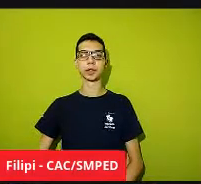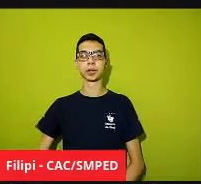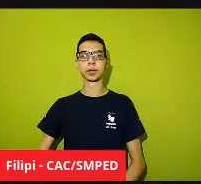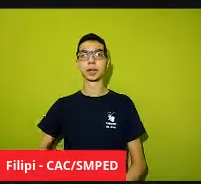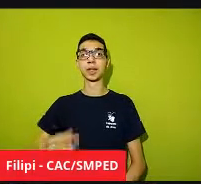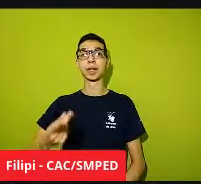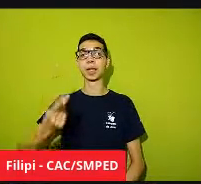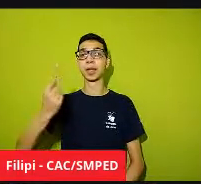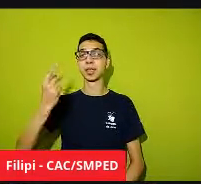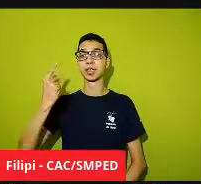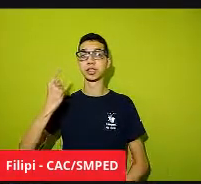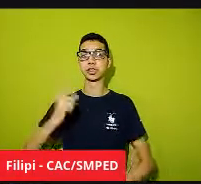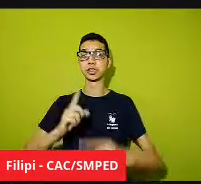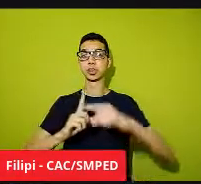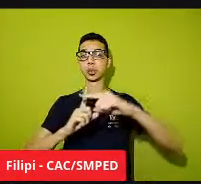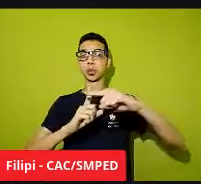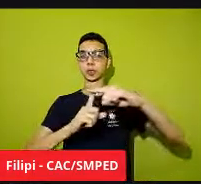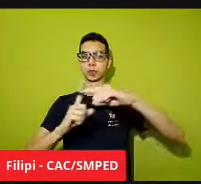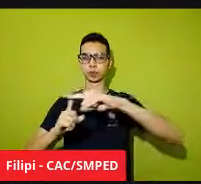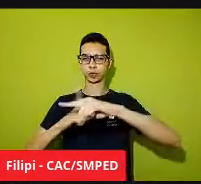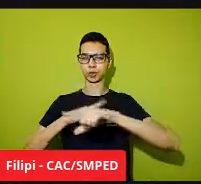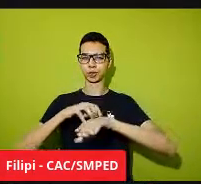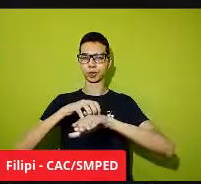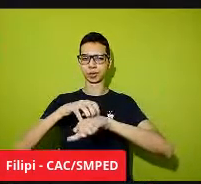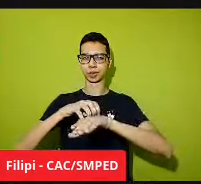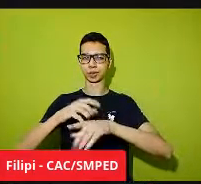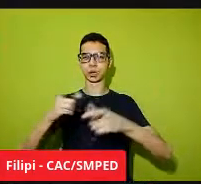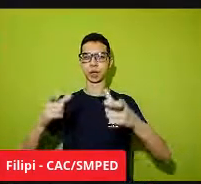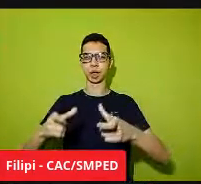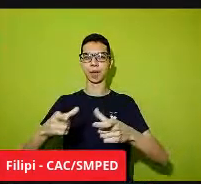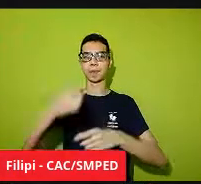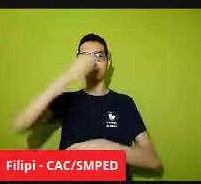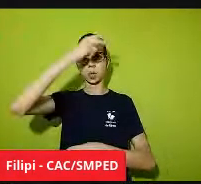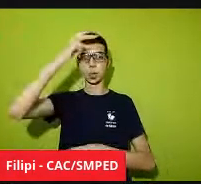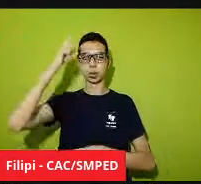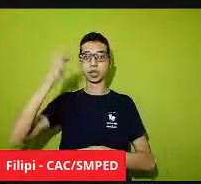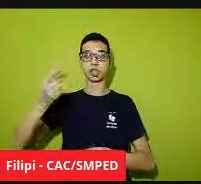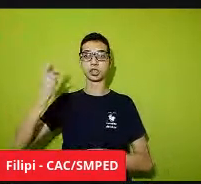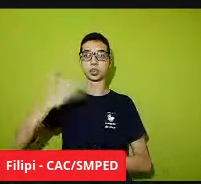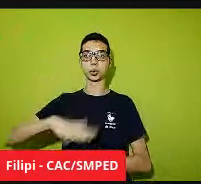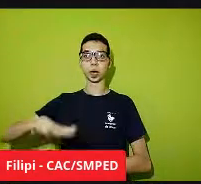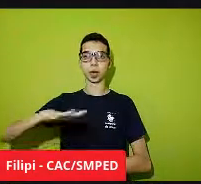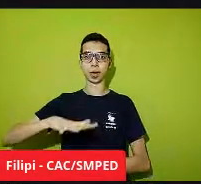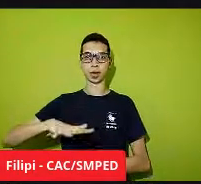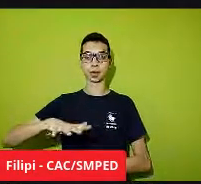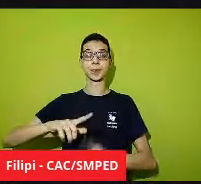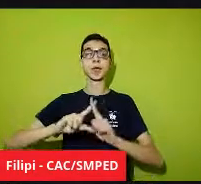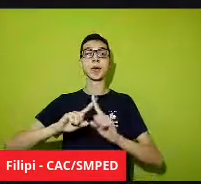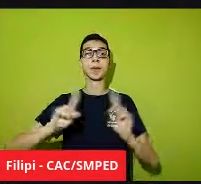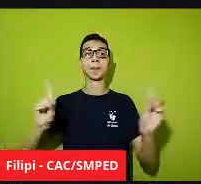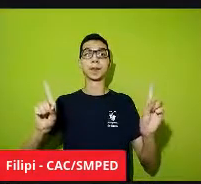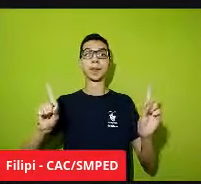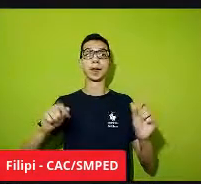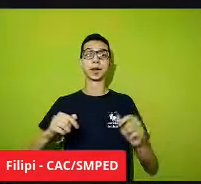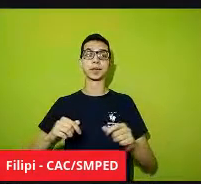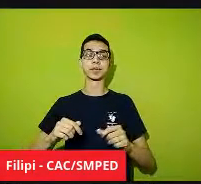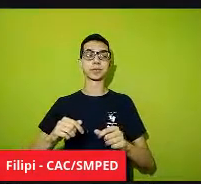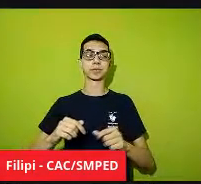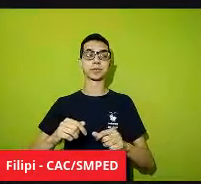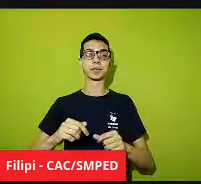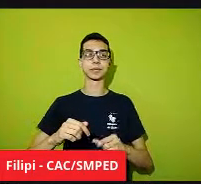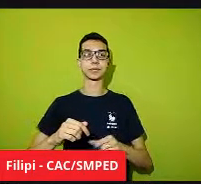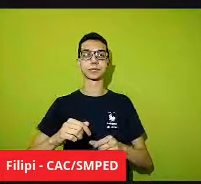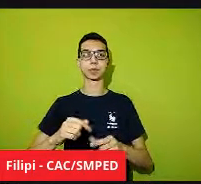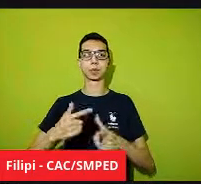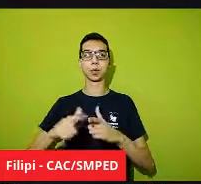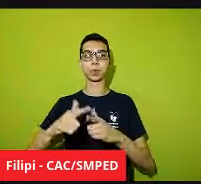funerária, um prédio do Serviço Funerário Municipal. E aí, só que a gente tinha uma condição que era